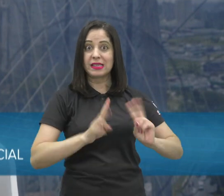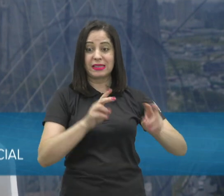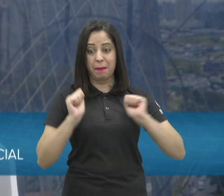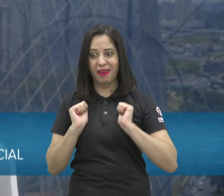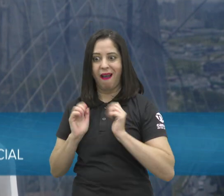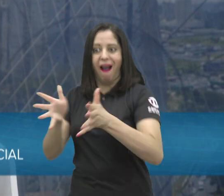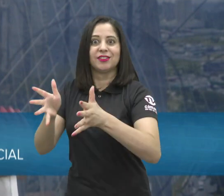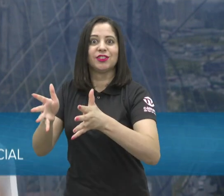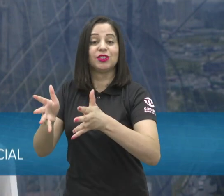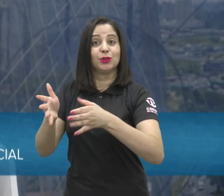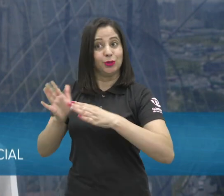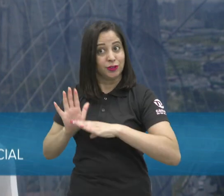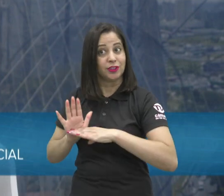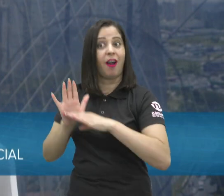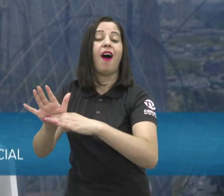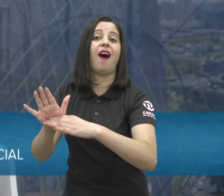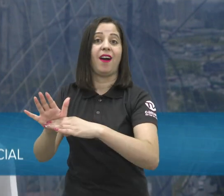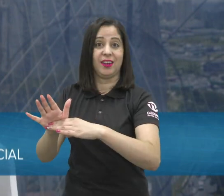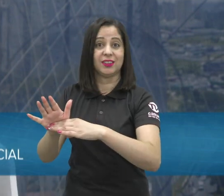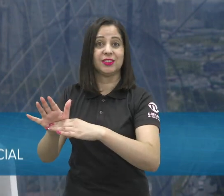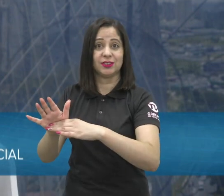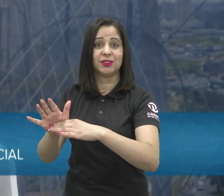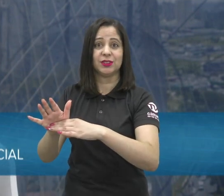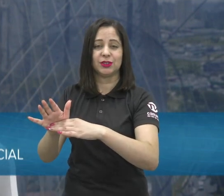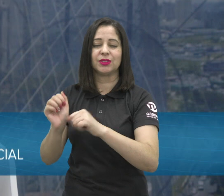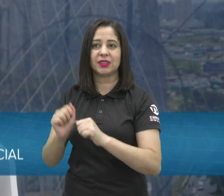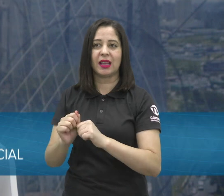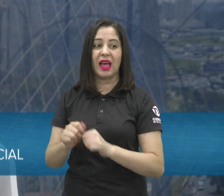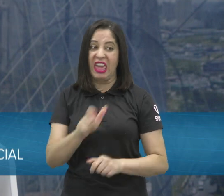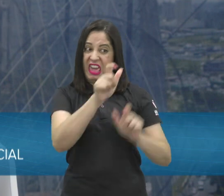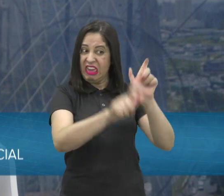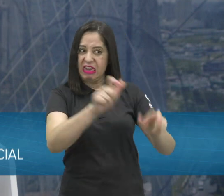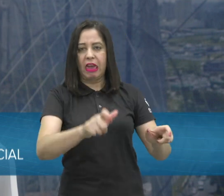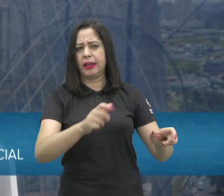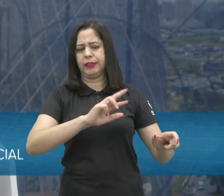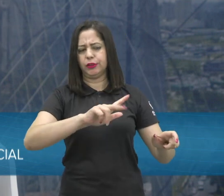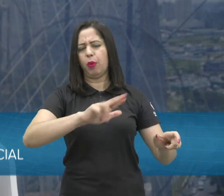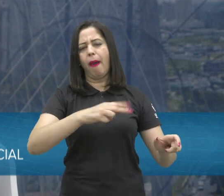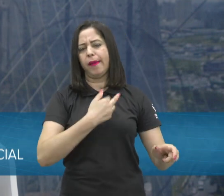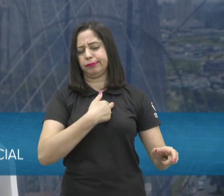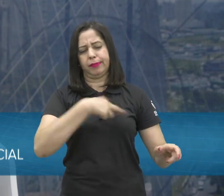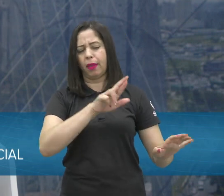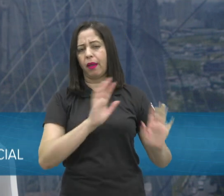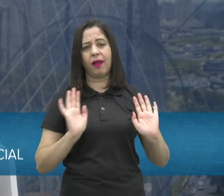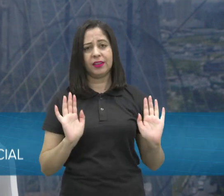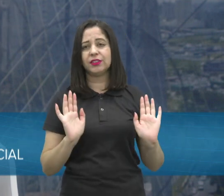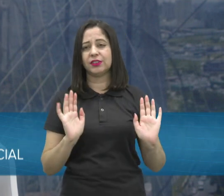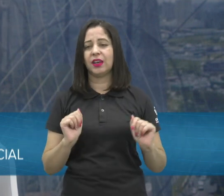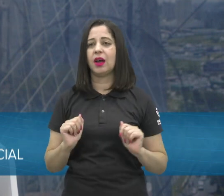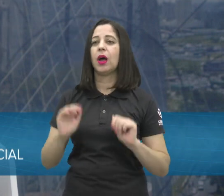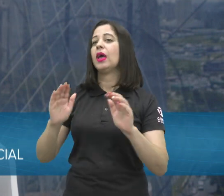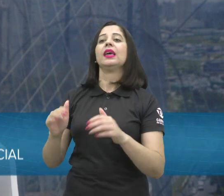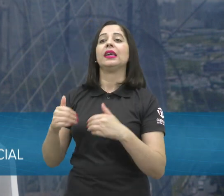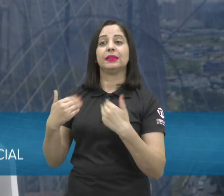né, e costumam sair para fazer, e não estão fora da questão da religiosidade, né. Eu acho que começa a ver